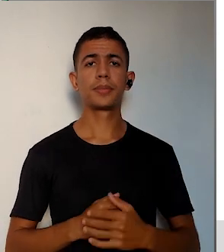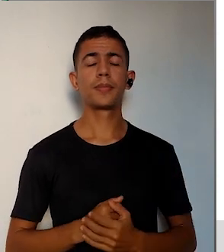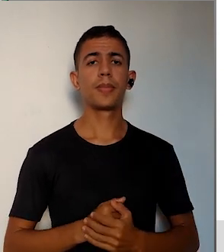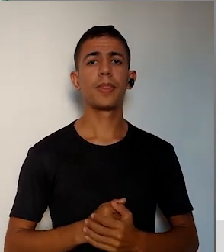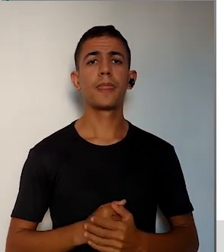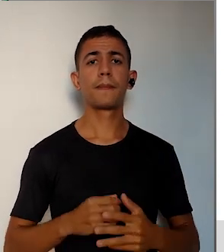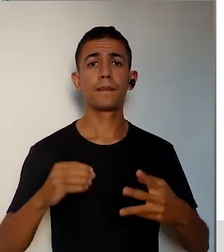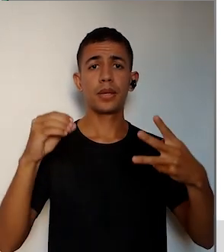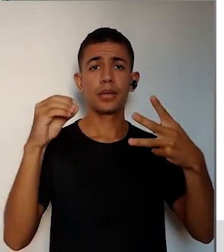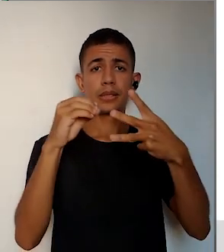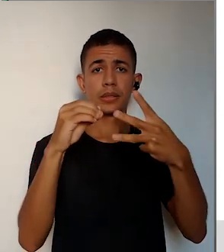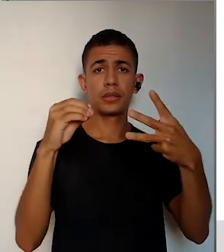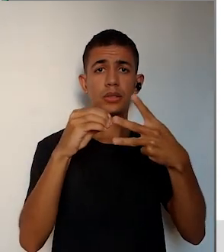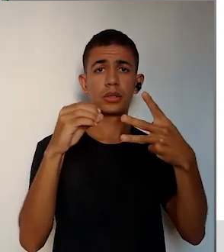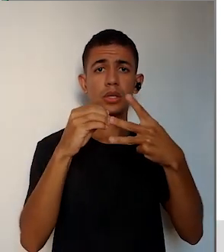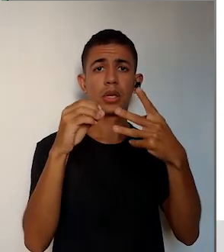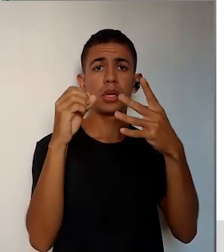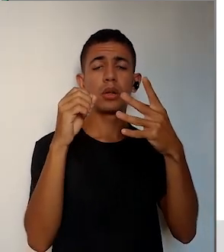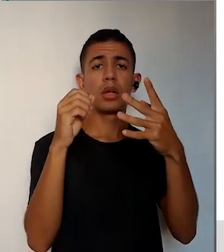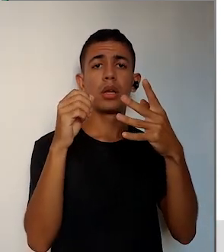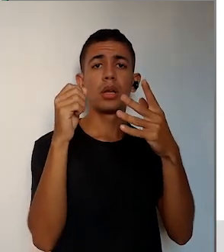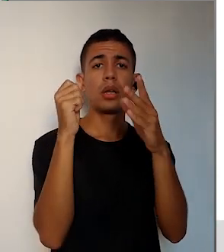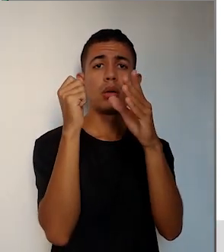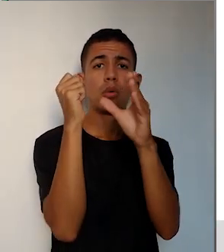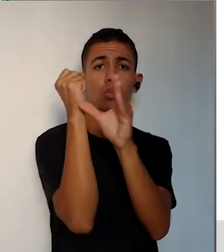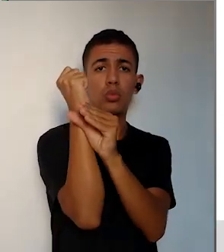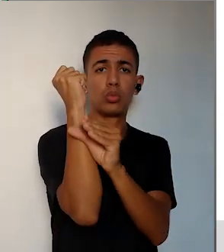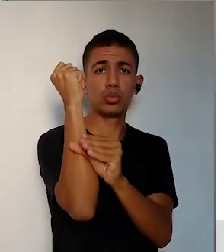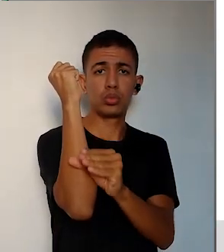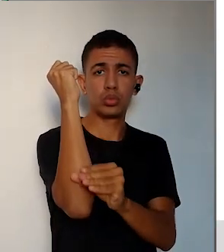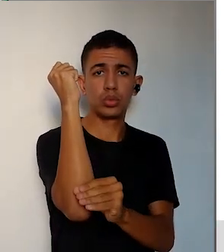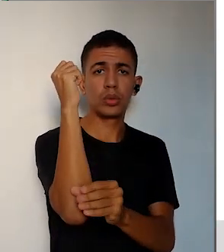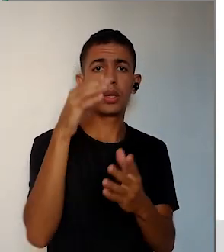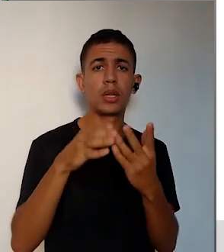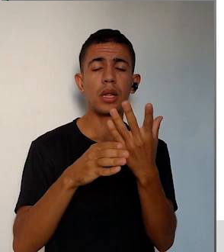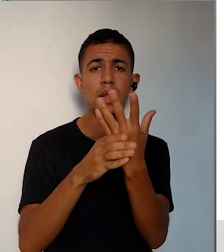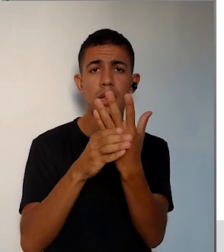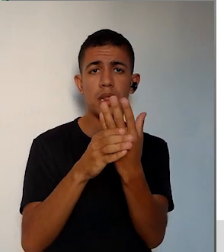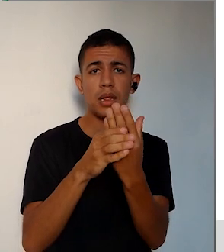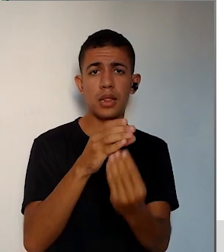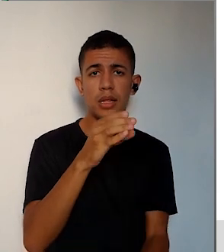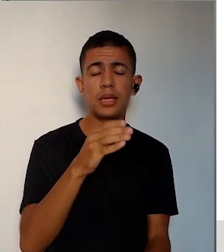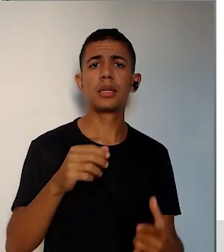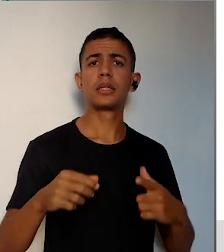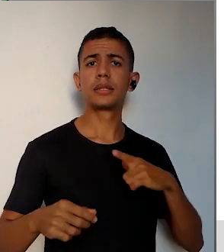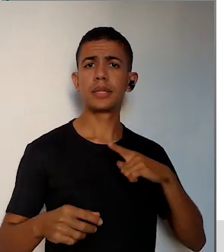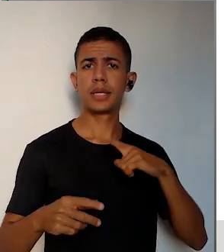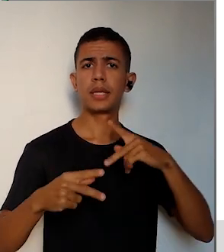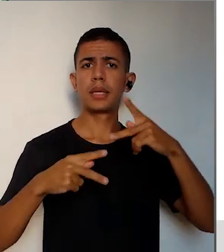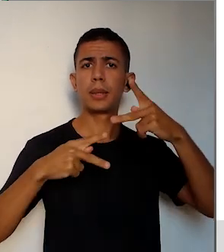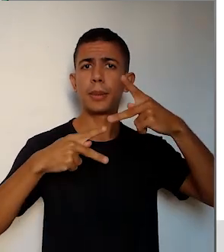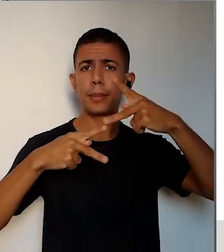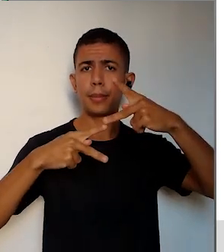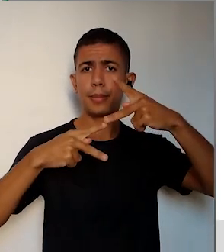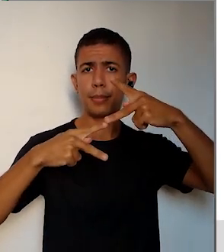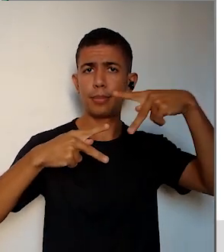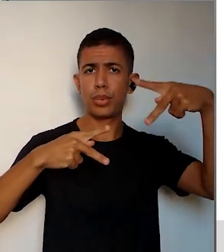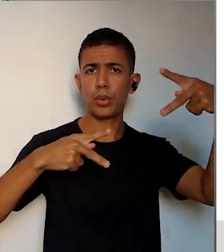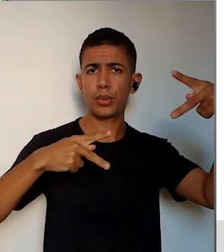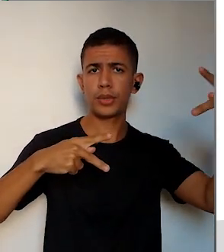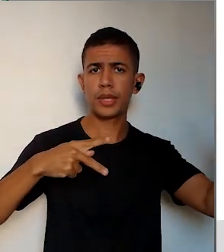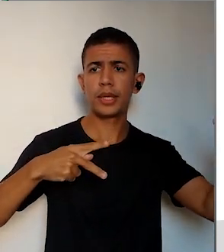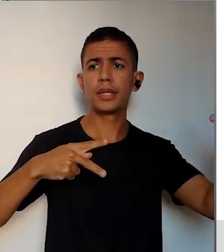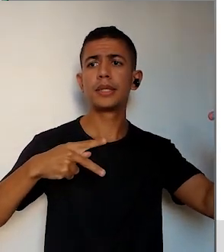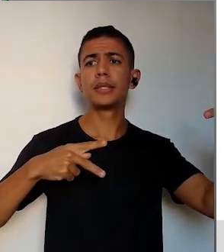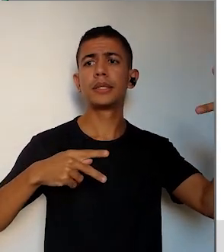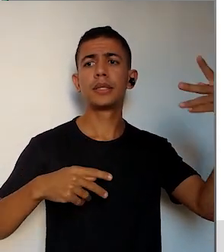As células musculares lisas sintetizam proteínas exógenas, como